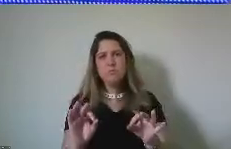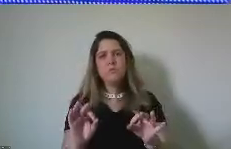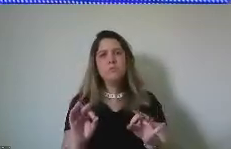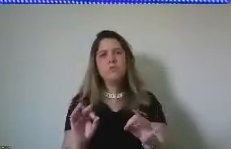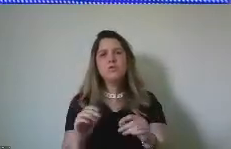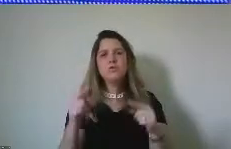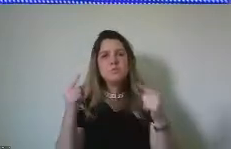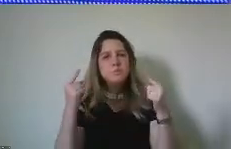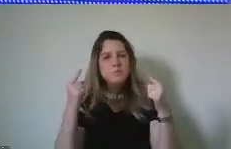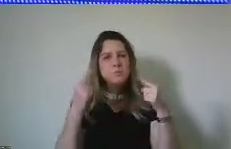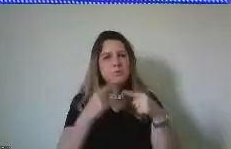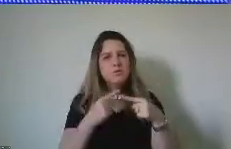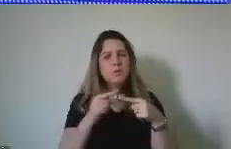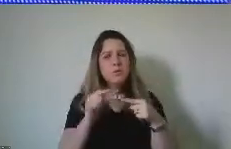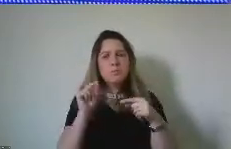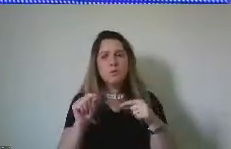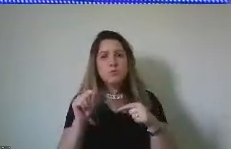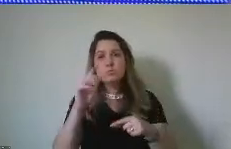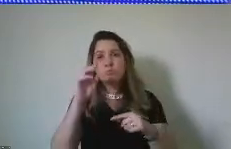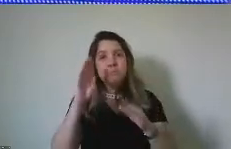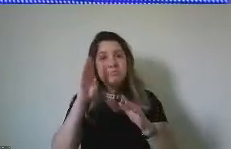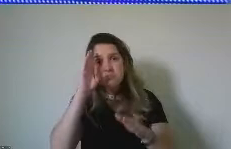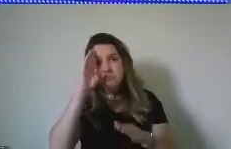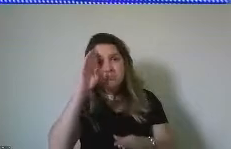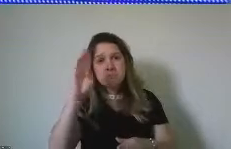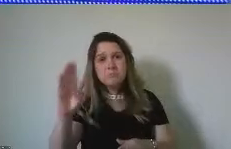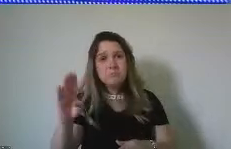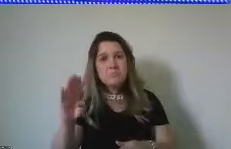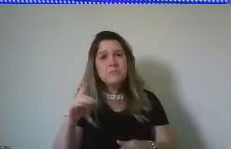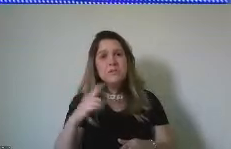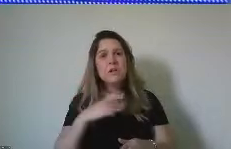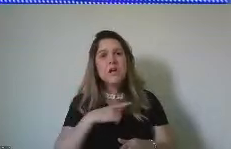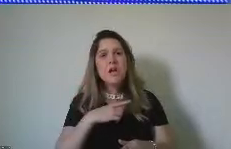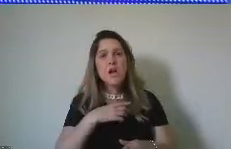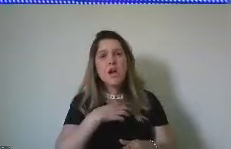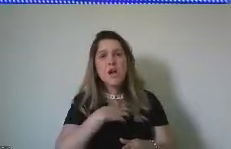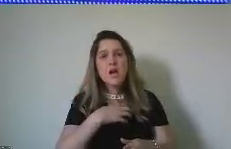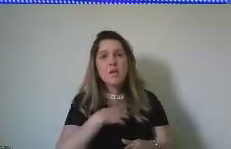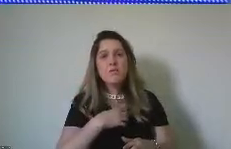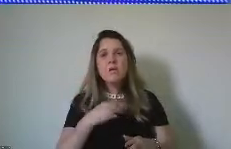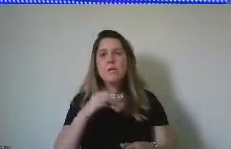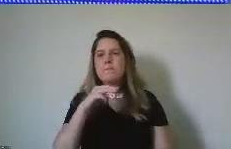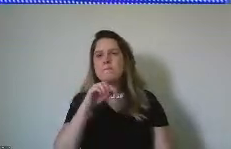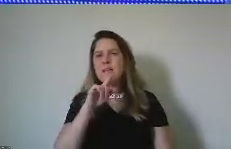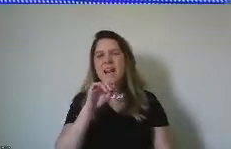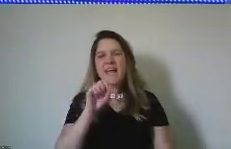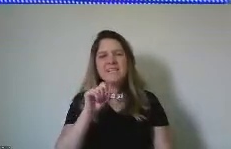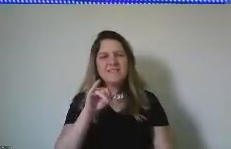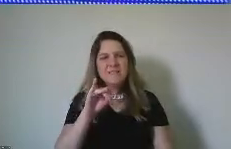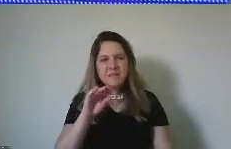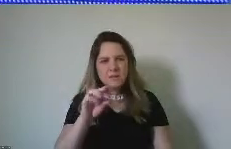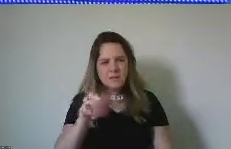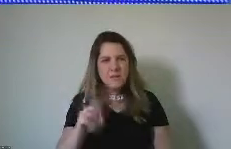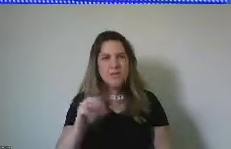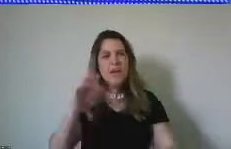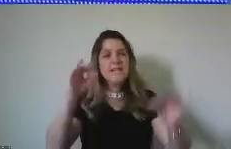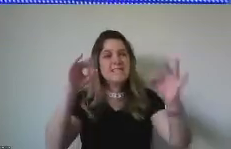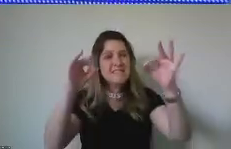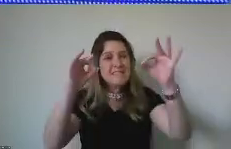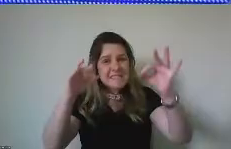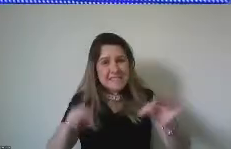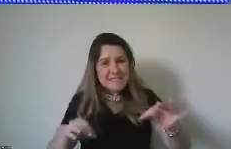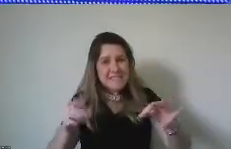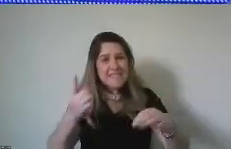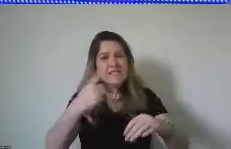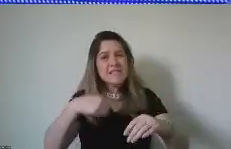pontos percentuais se fosse uma corrida de Fórmula 1 eu diria que era por milésimo segundo e é exatamente nesse tipo de